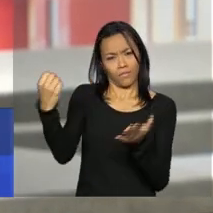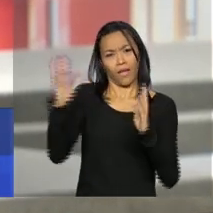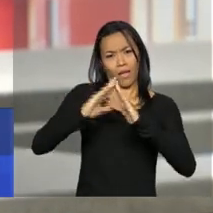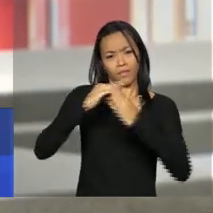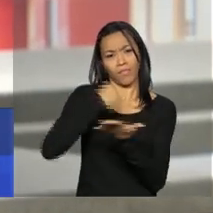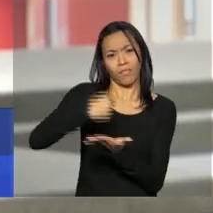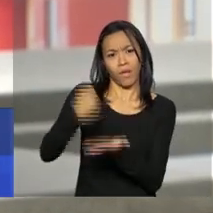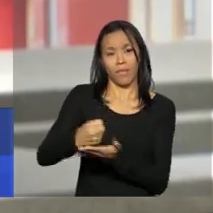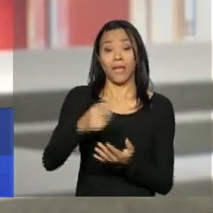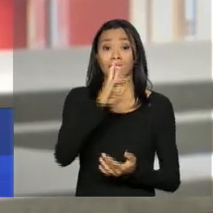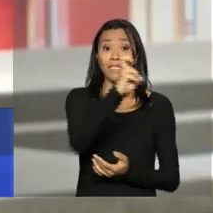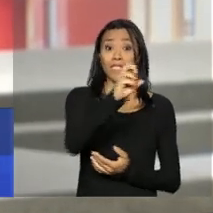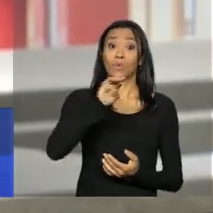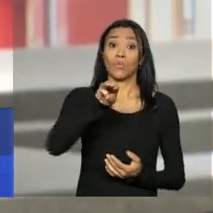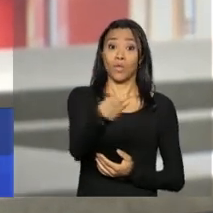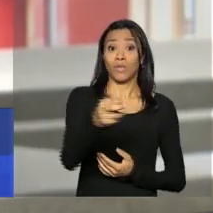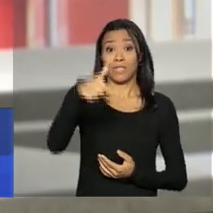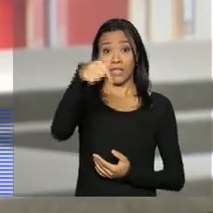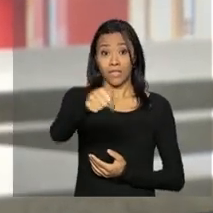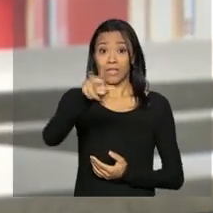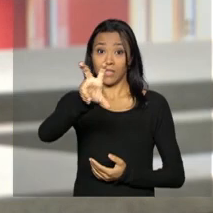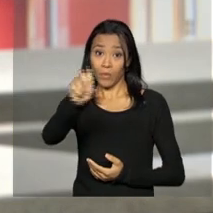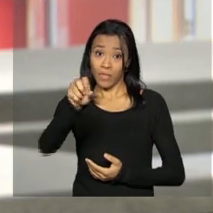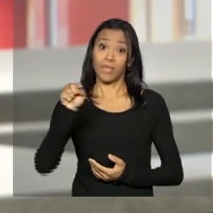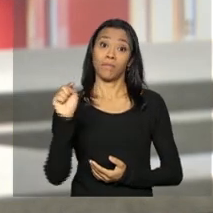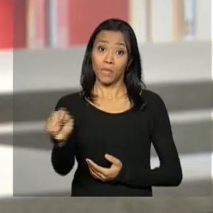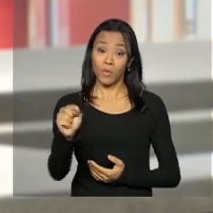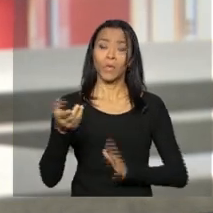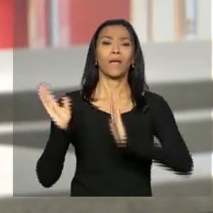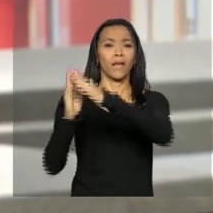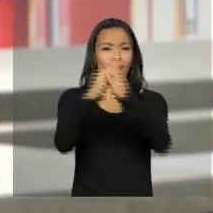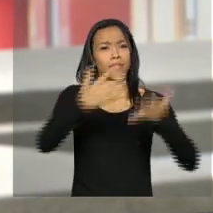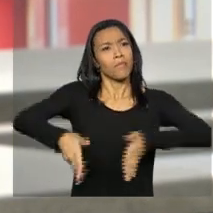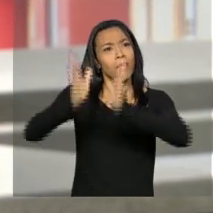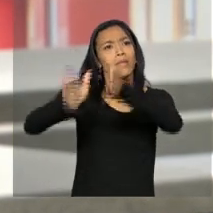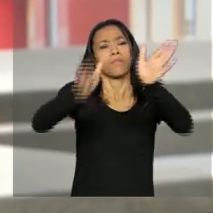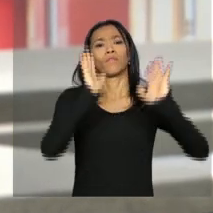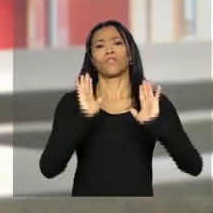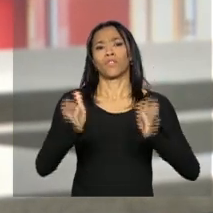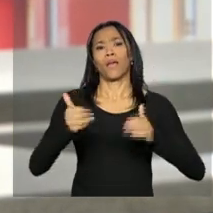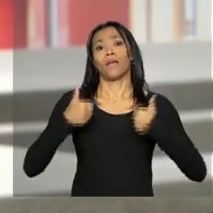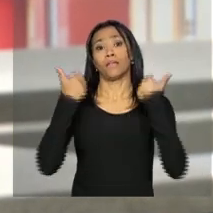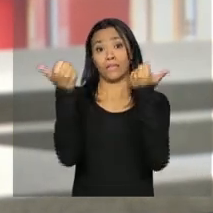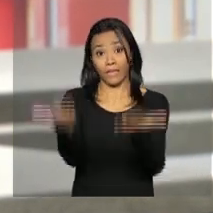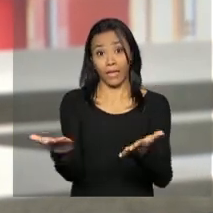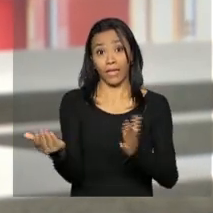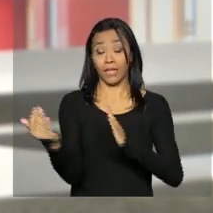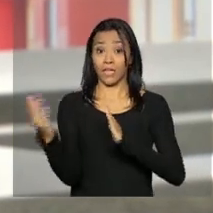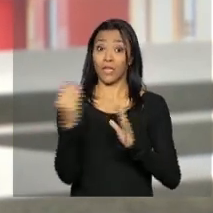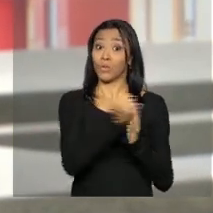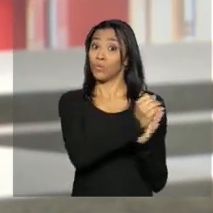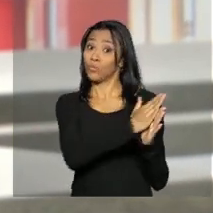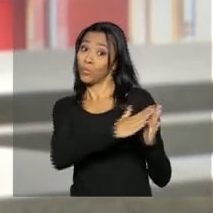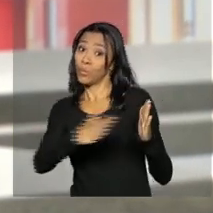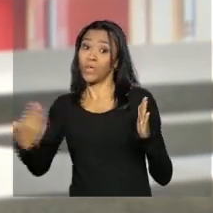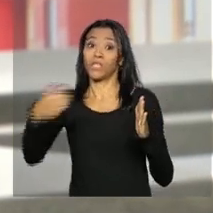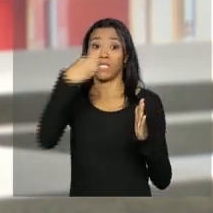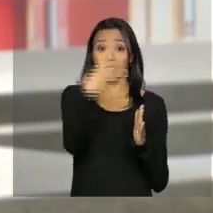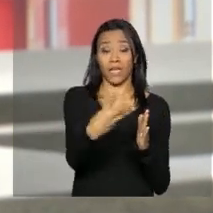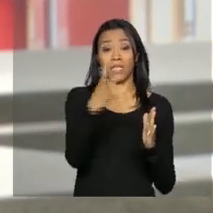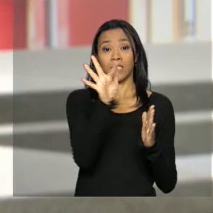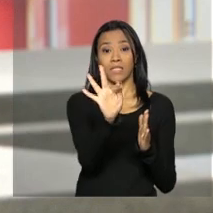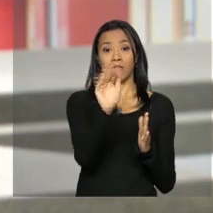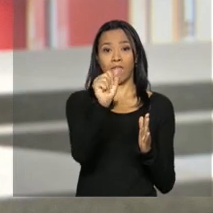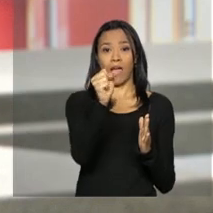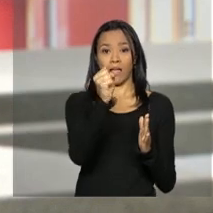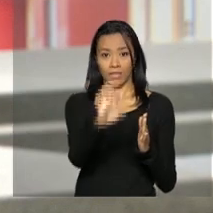5 milhões 750 mil o número de casas e apartamentos entregues ao longo das 3 fases do programa, beneficiando